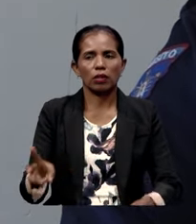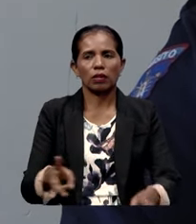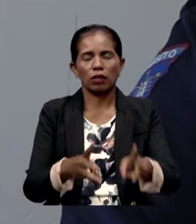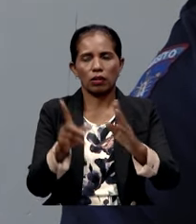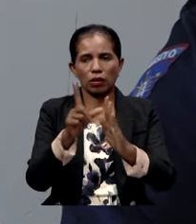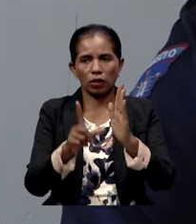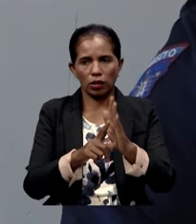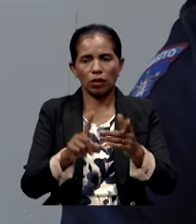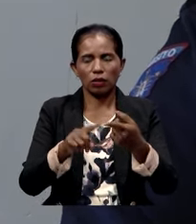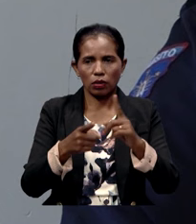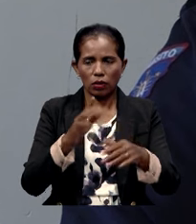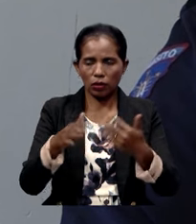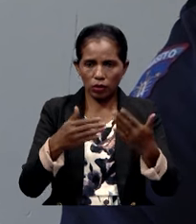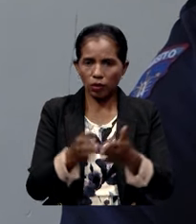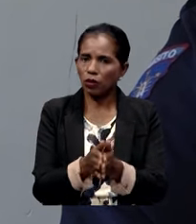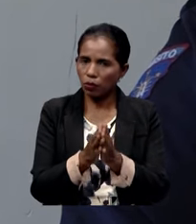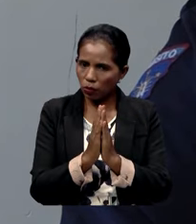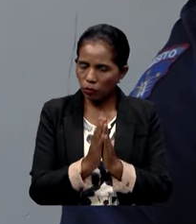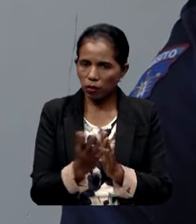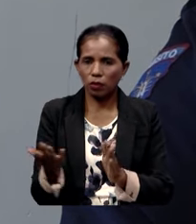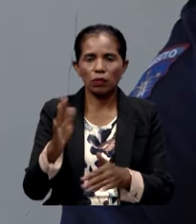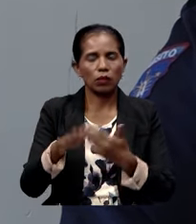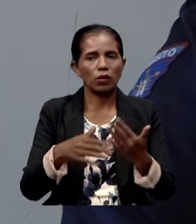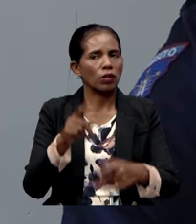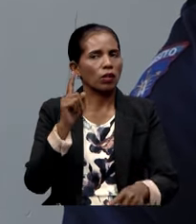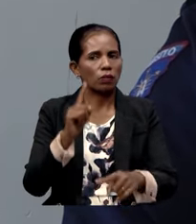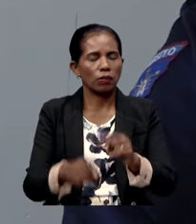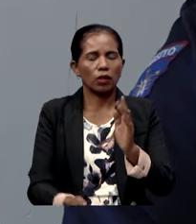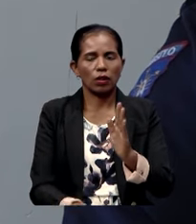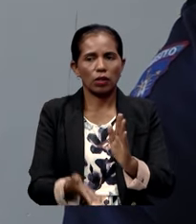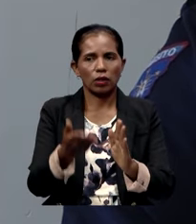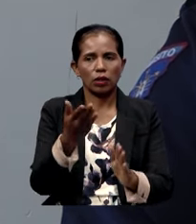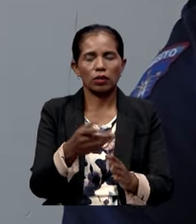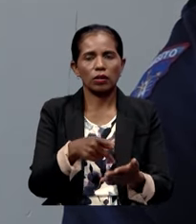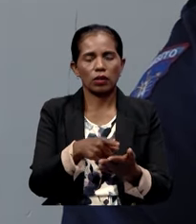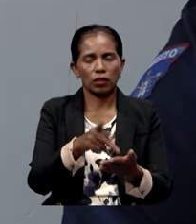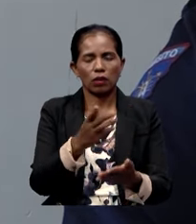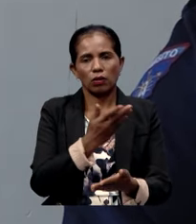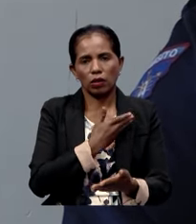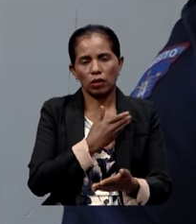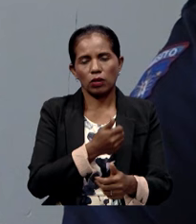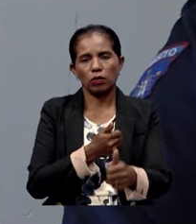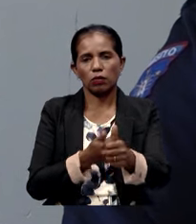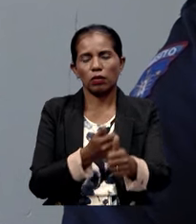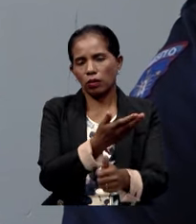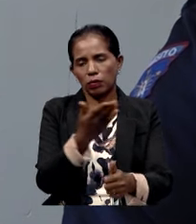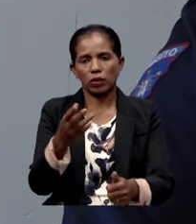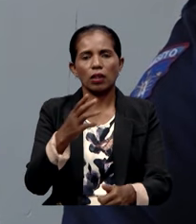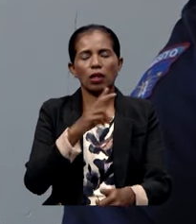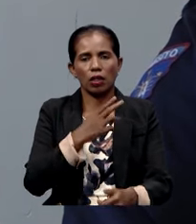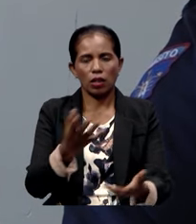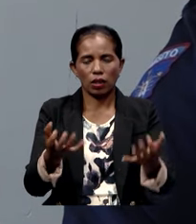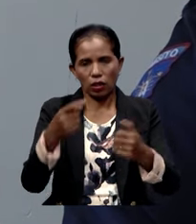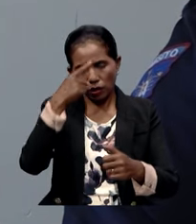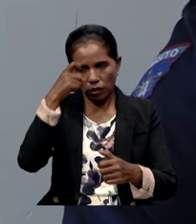Malo condutor sira, nus ve ita vou sira atu labele hasa tarifa tuir ita vou ser nia cara. Tamba